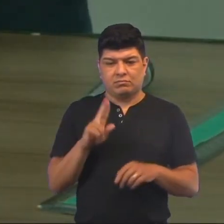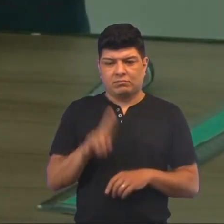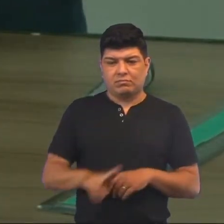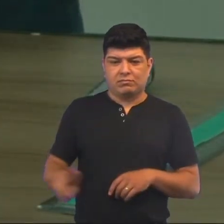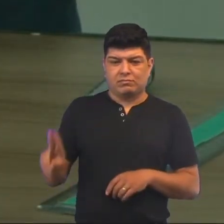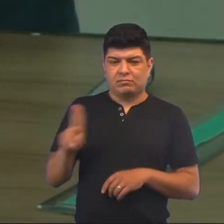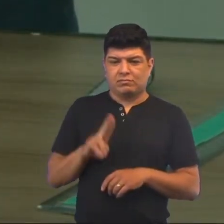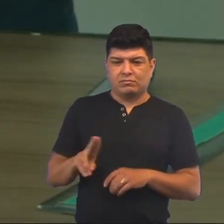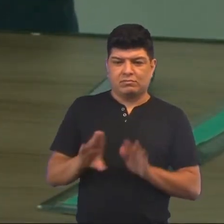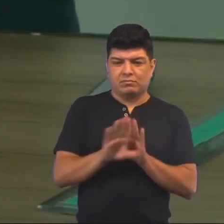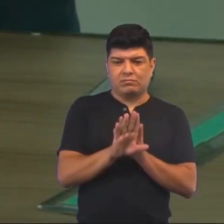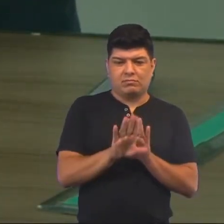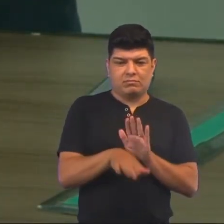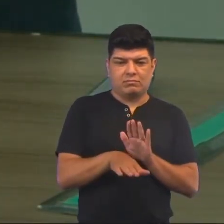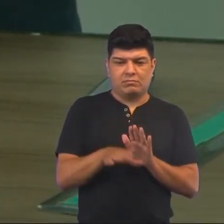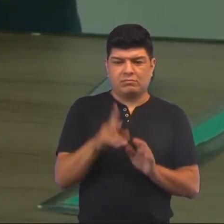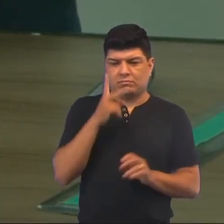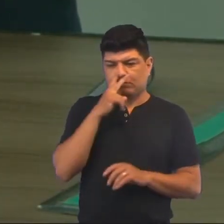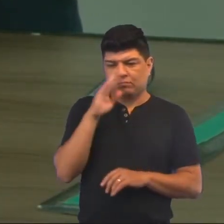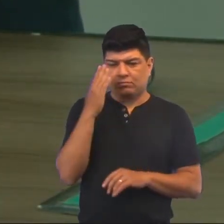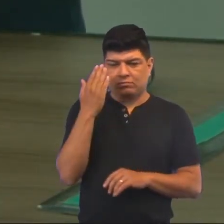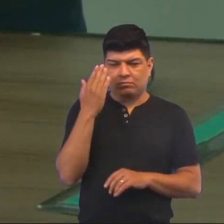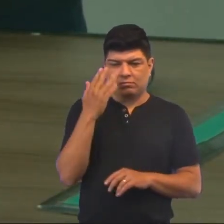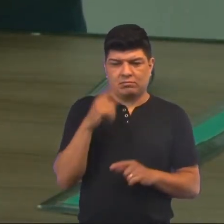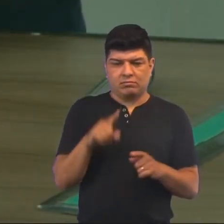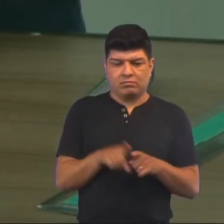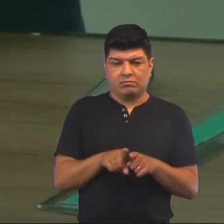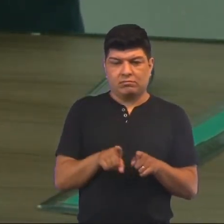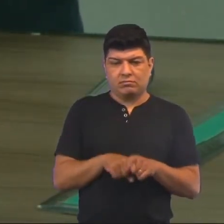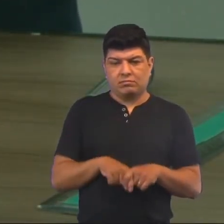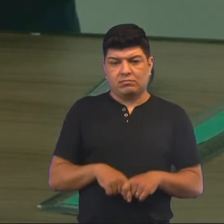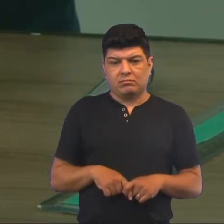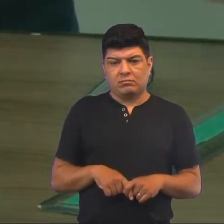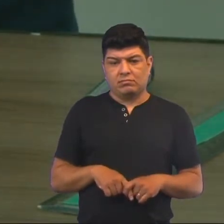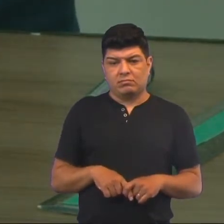vara de gnomo como...